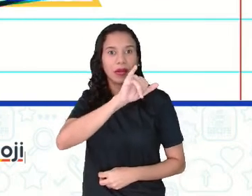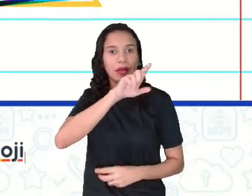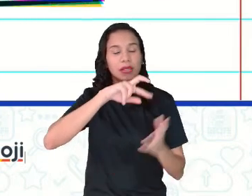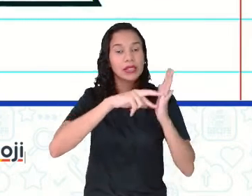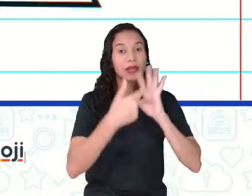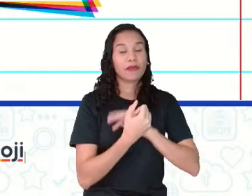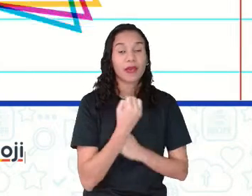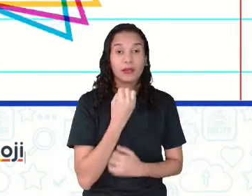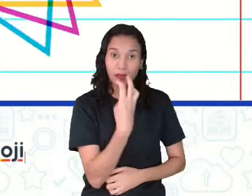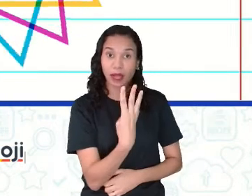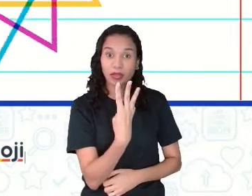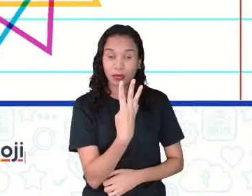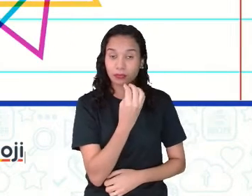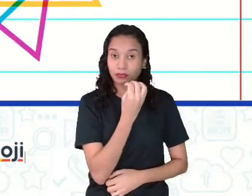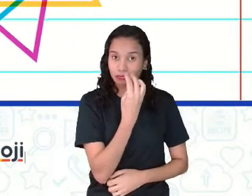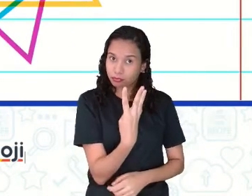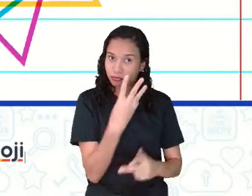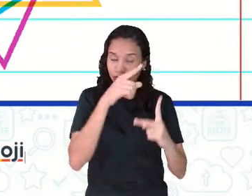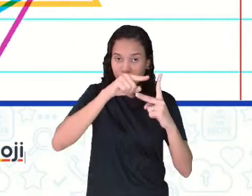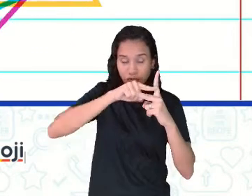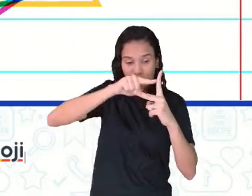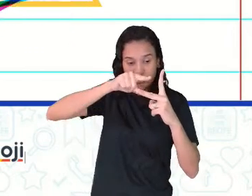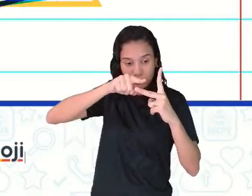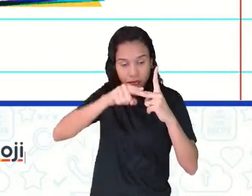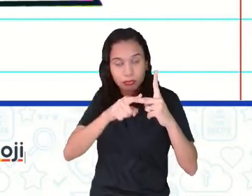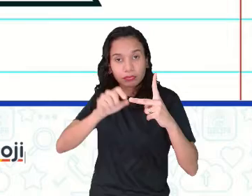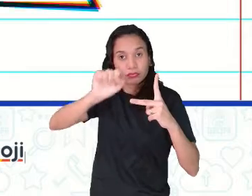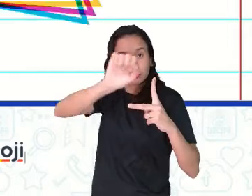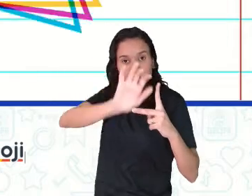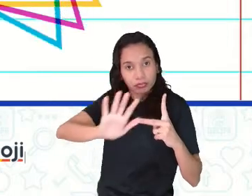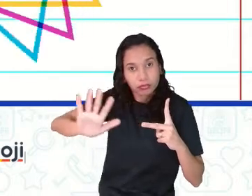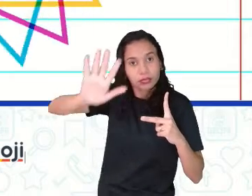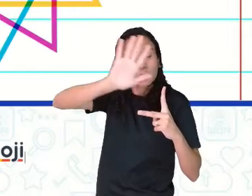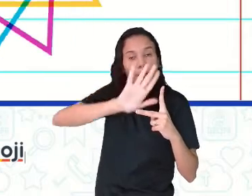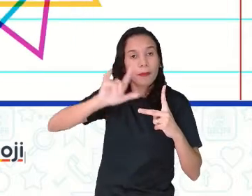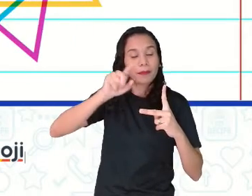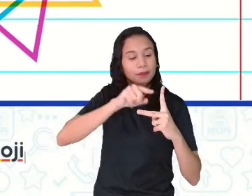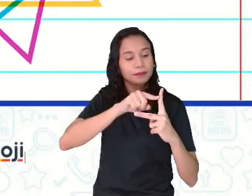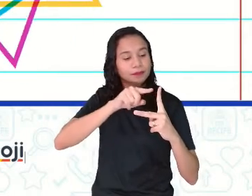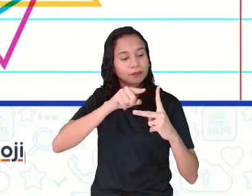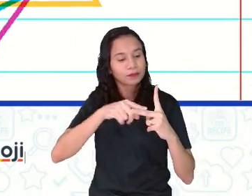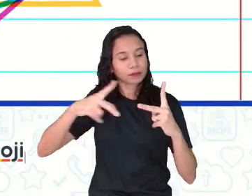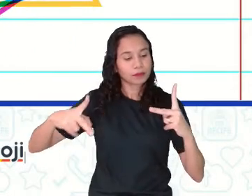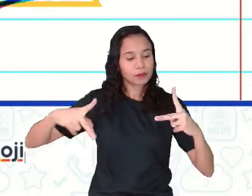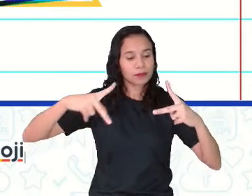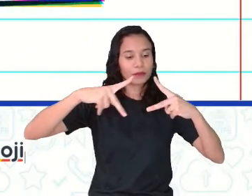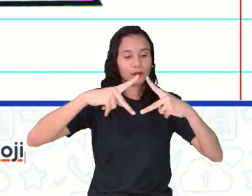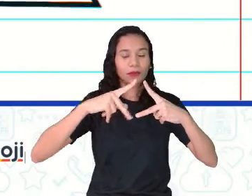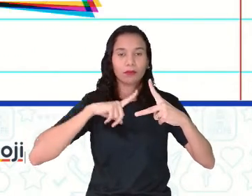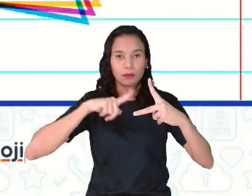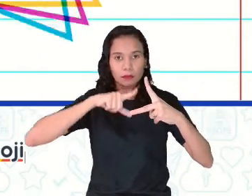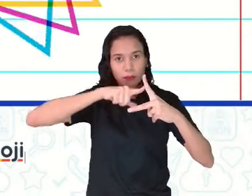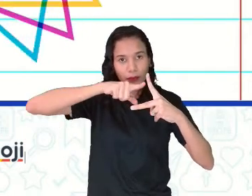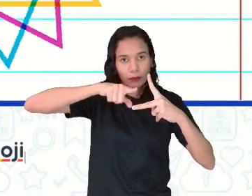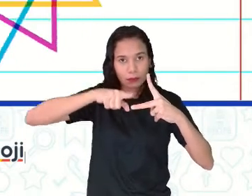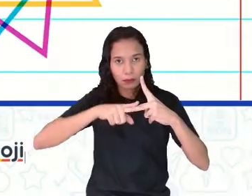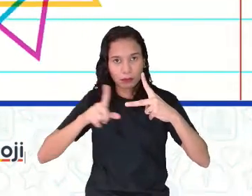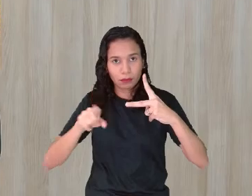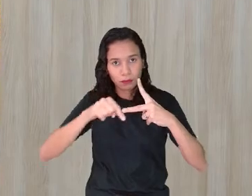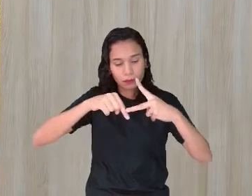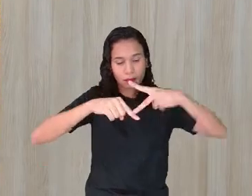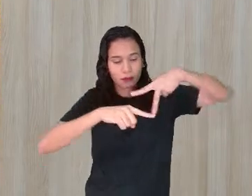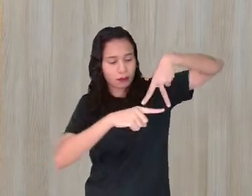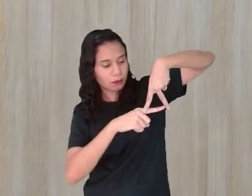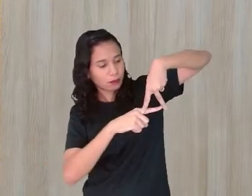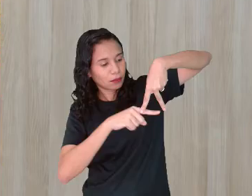tri significa 3, ou seja, são regiões que apresentam aí 3 ângulos. E junto com os